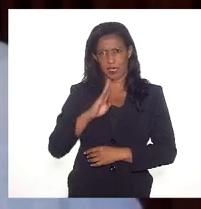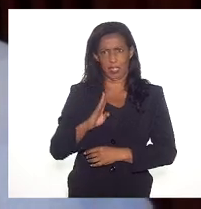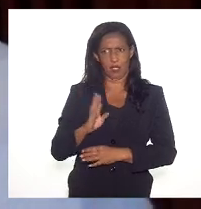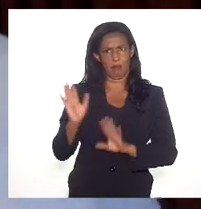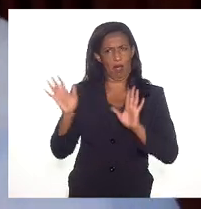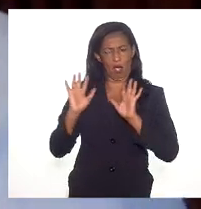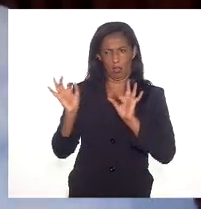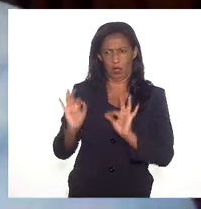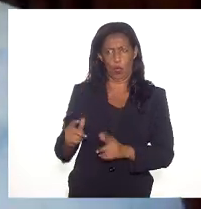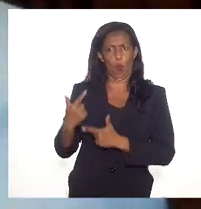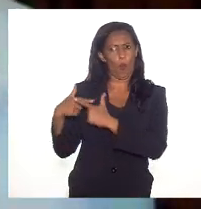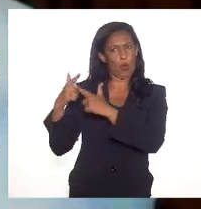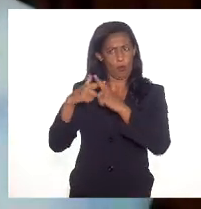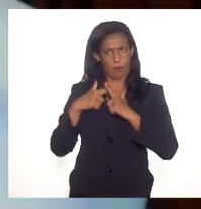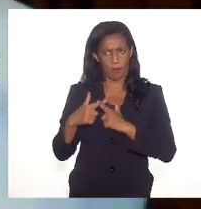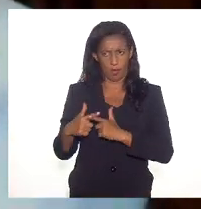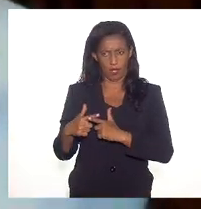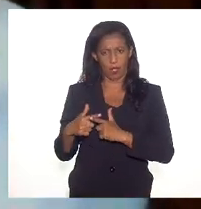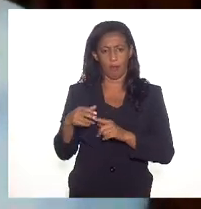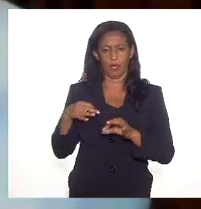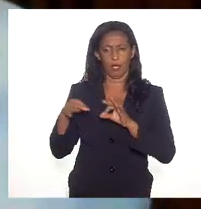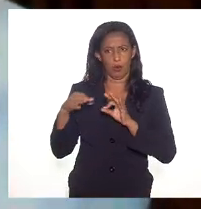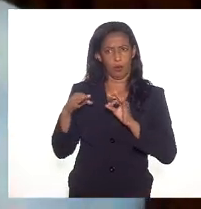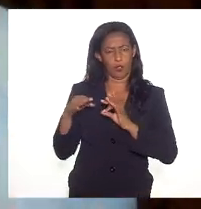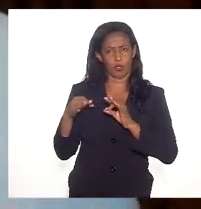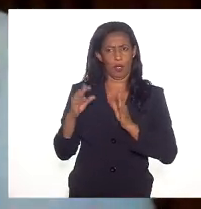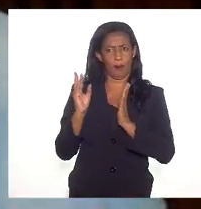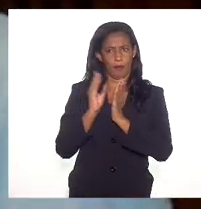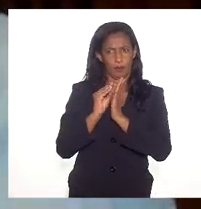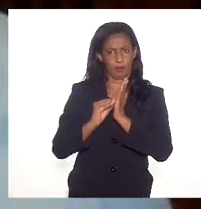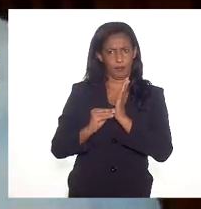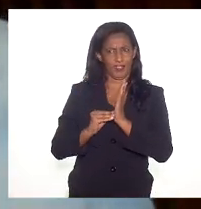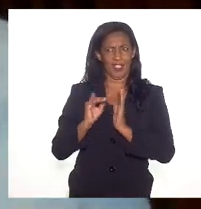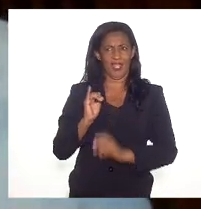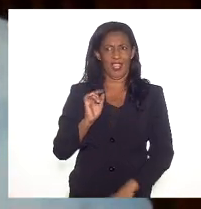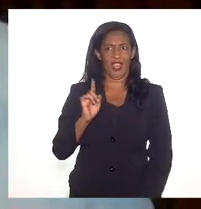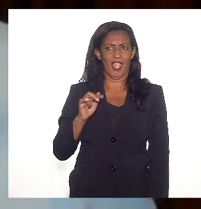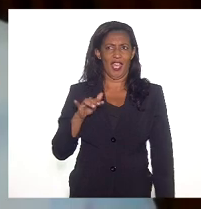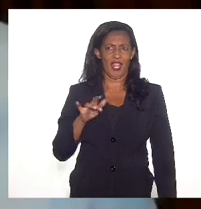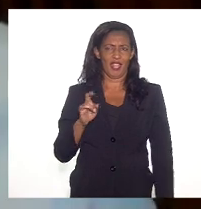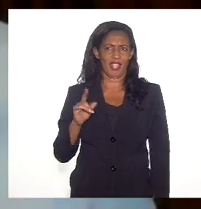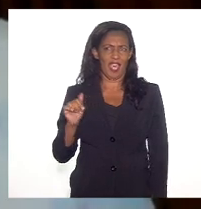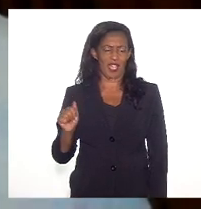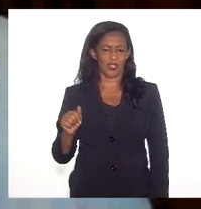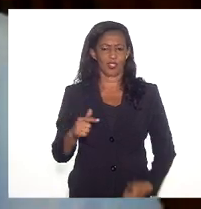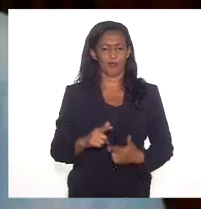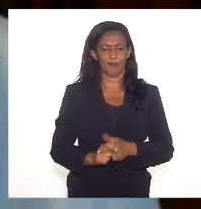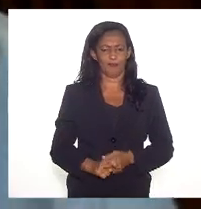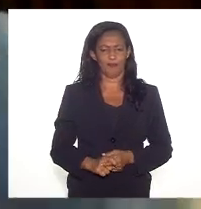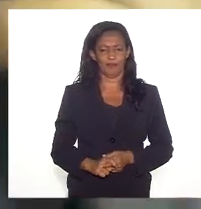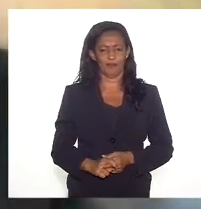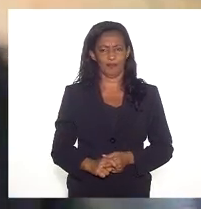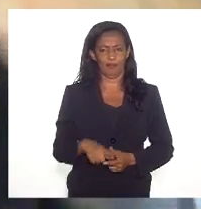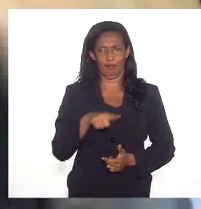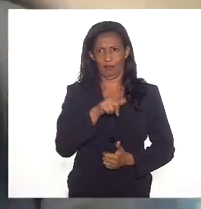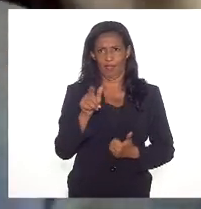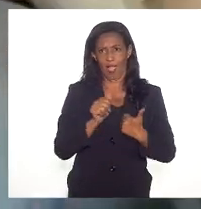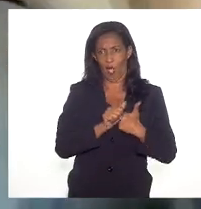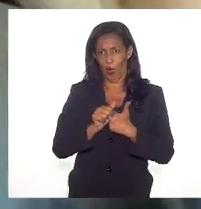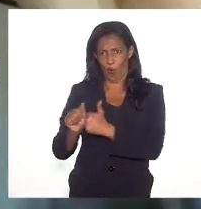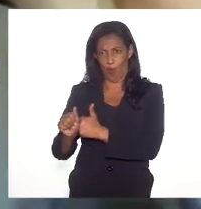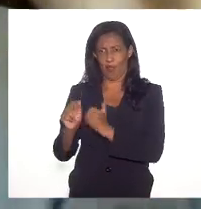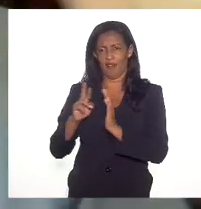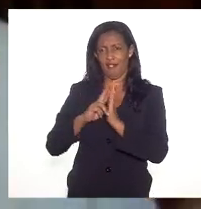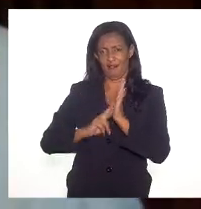nenhum problema em que o projeto... Então, o meu parecer é pela ilegalidade, parecer deputado Luiz Paulo pela... acompanha o relator